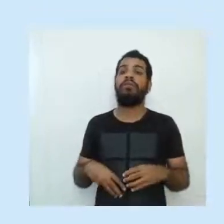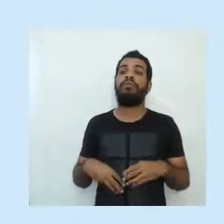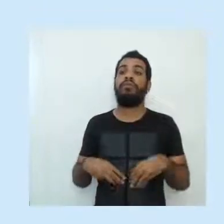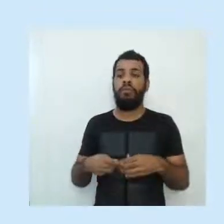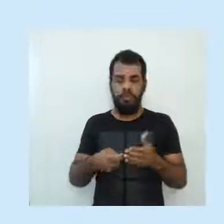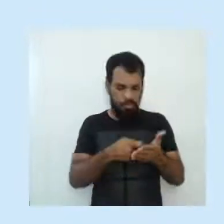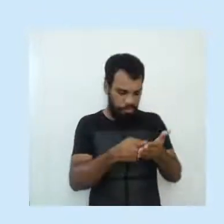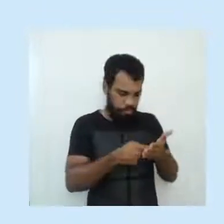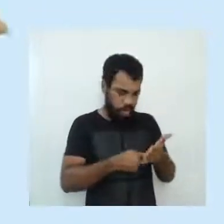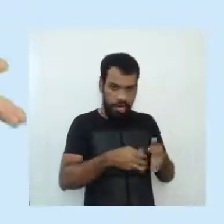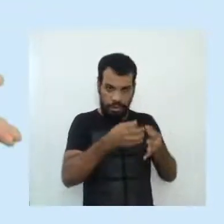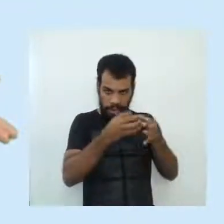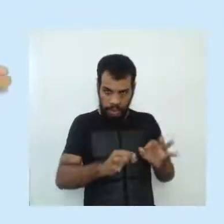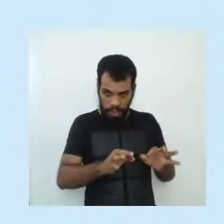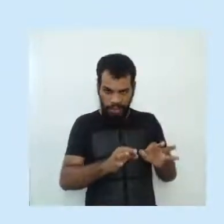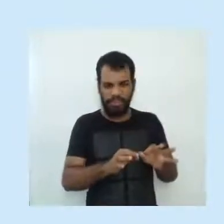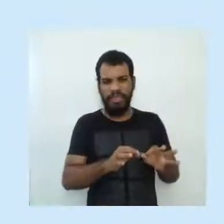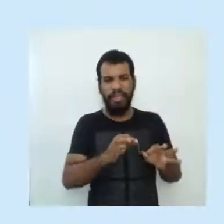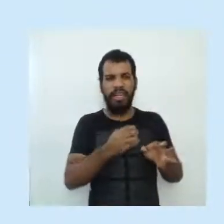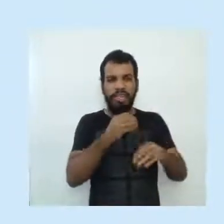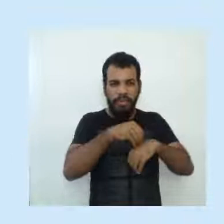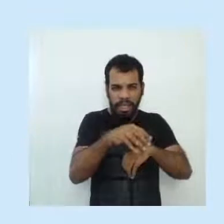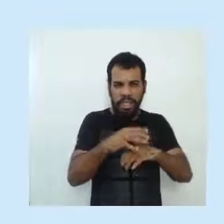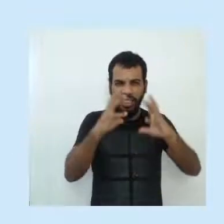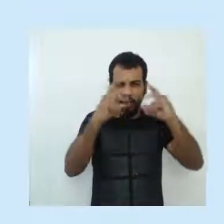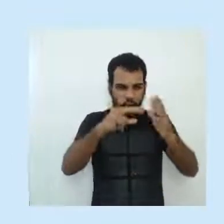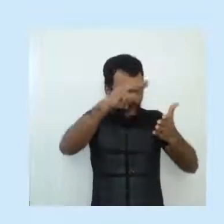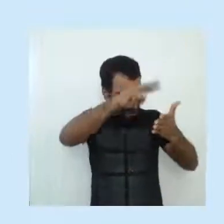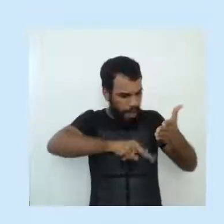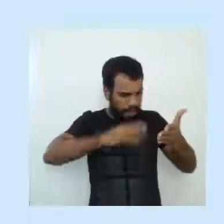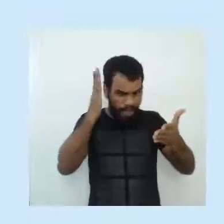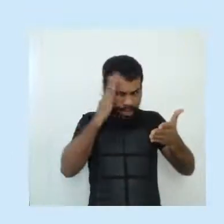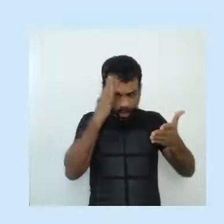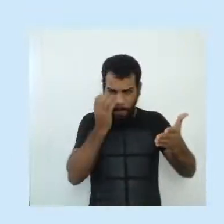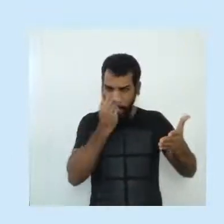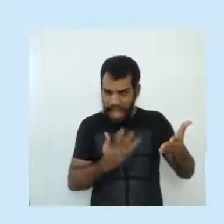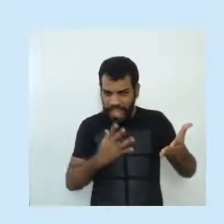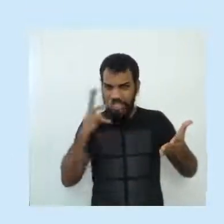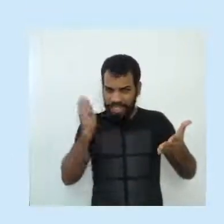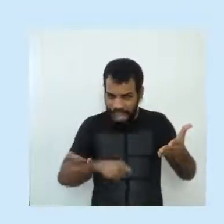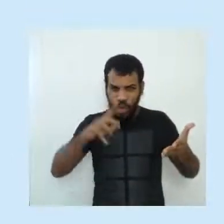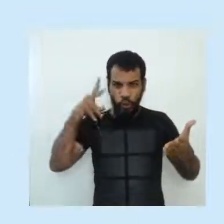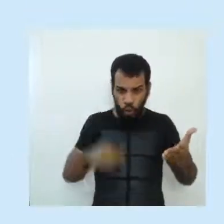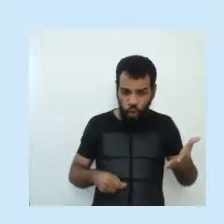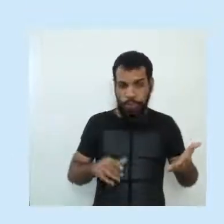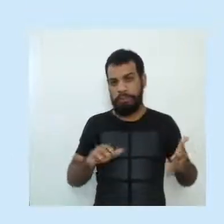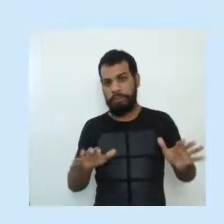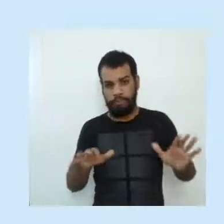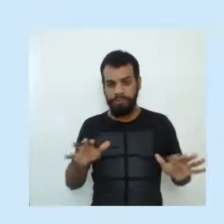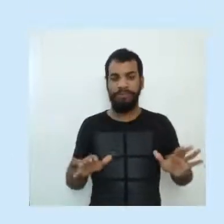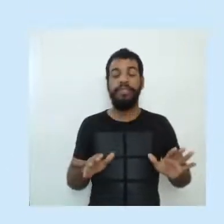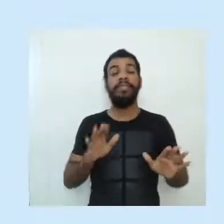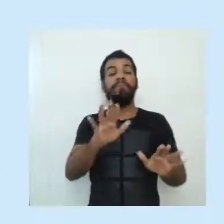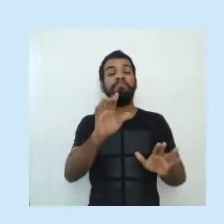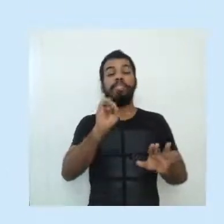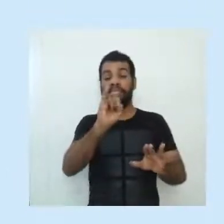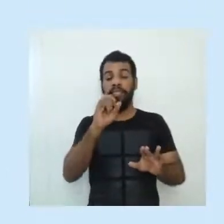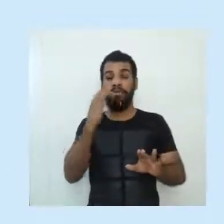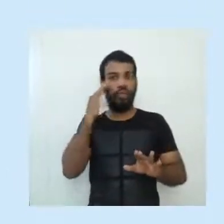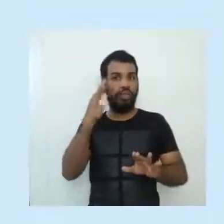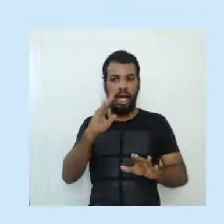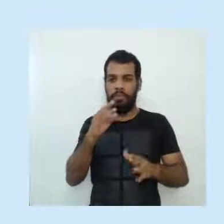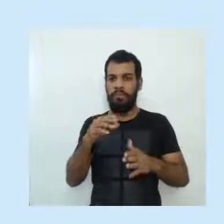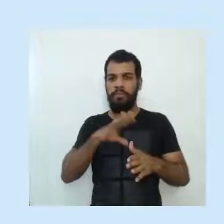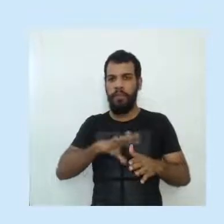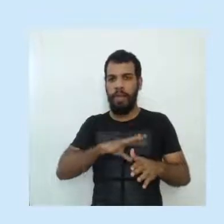escrita correta, imagina só se a gente não tiver o domínio sobre as normas da nossa língua. Fica mais